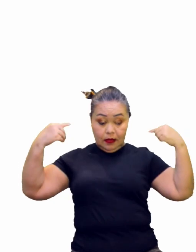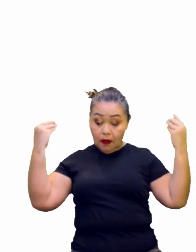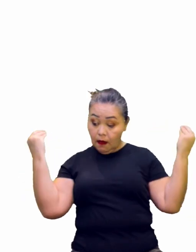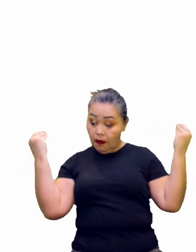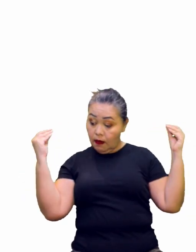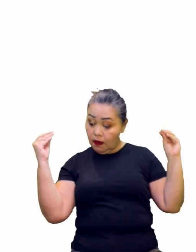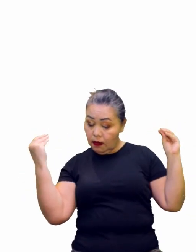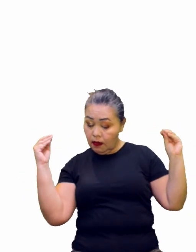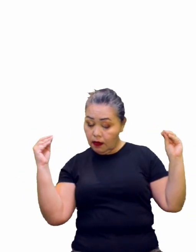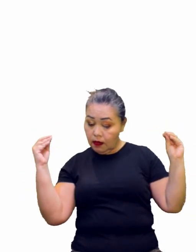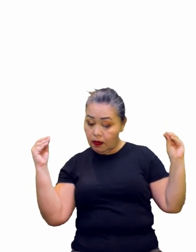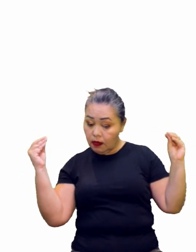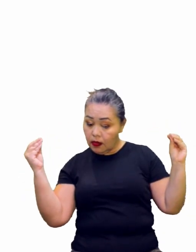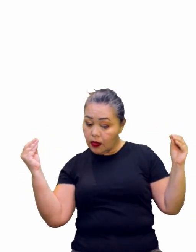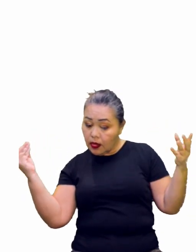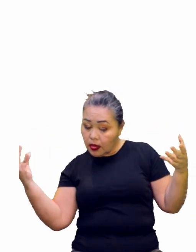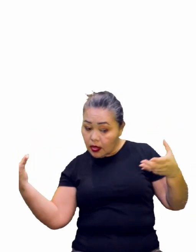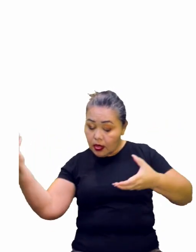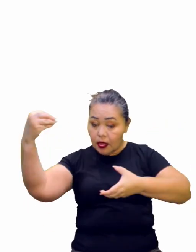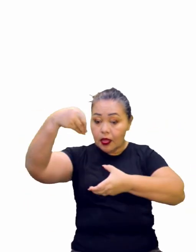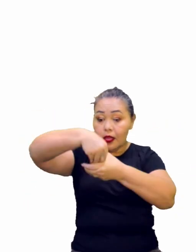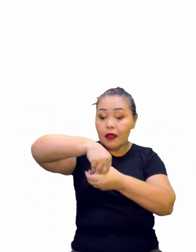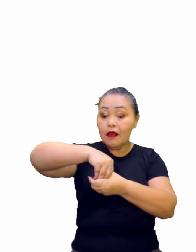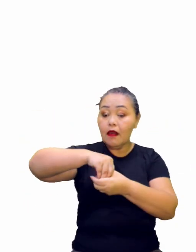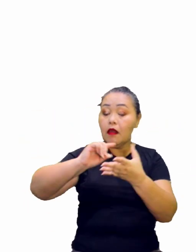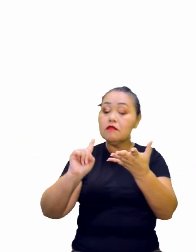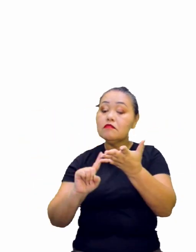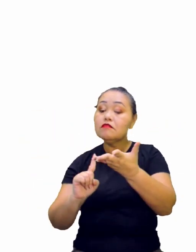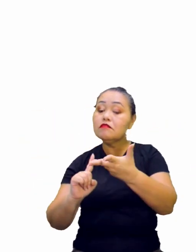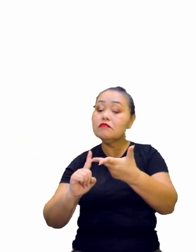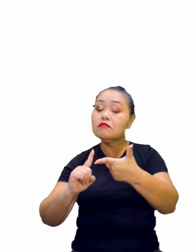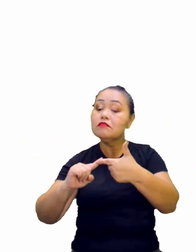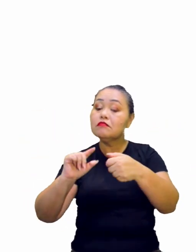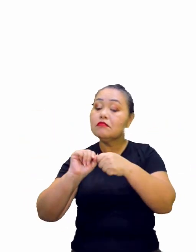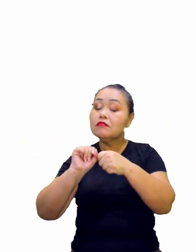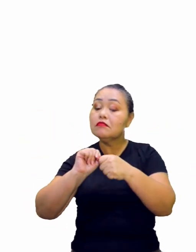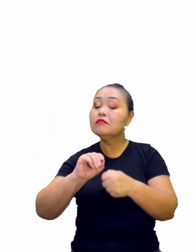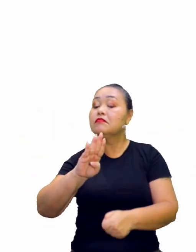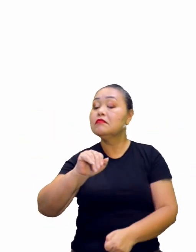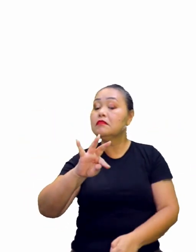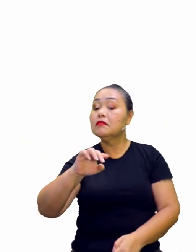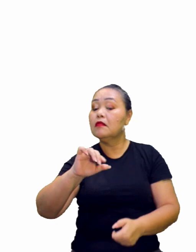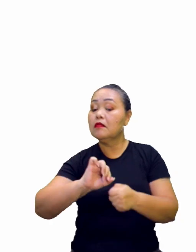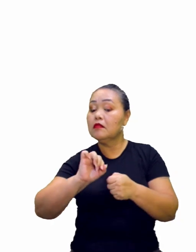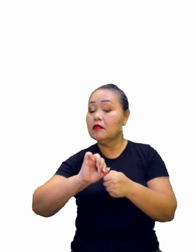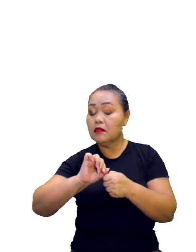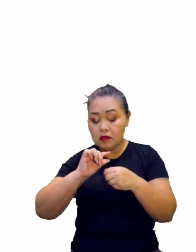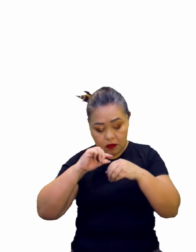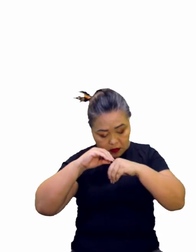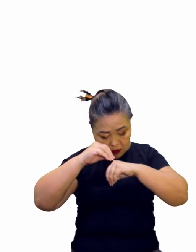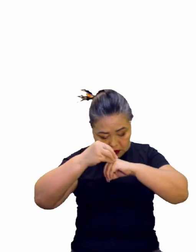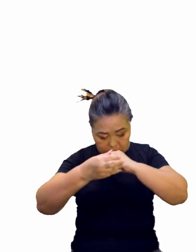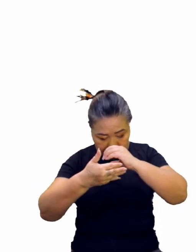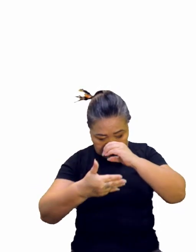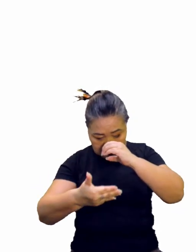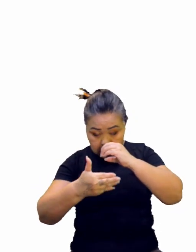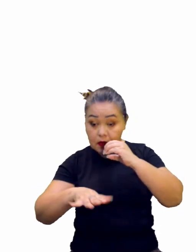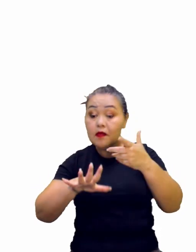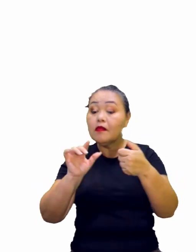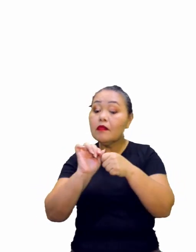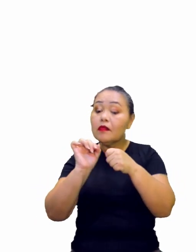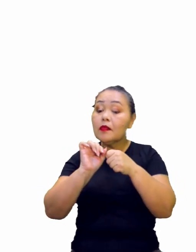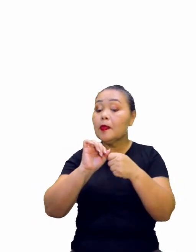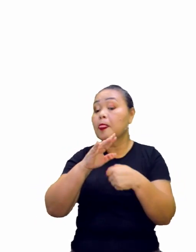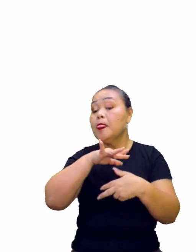entre fatores bióticos e abióticos, de micro-organismos de origem animal e vegetal. Dos